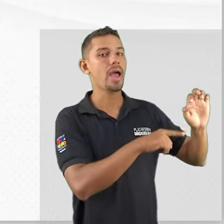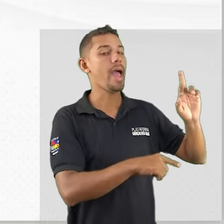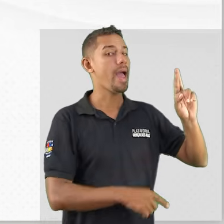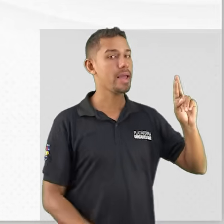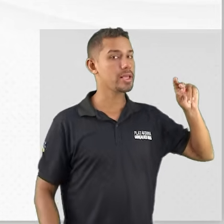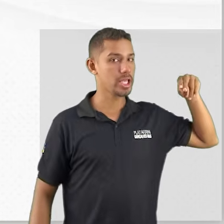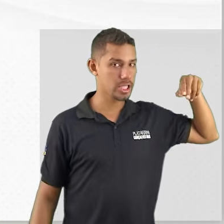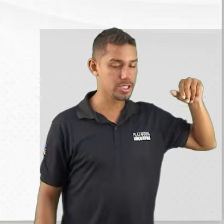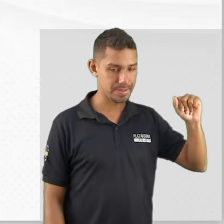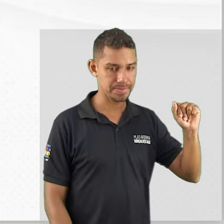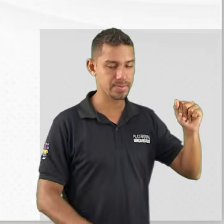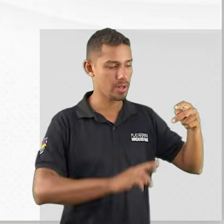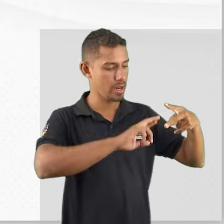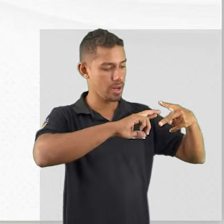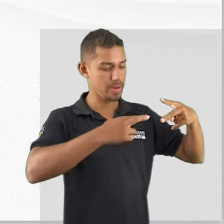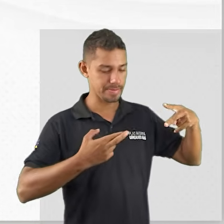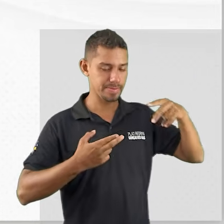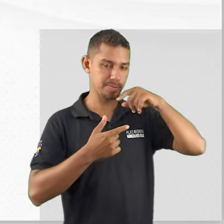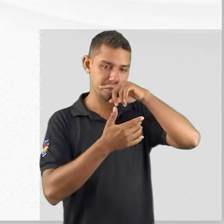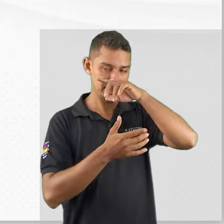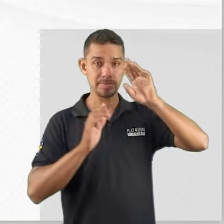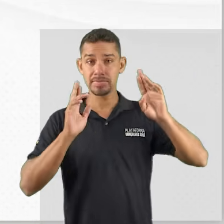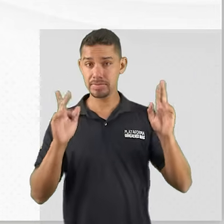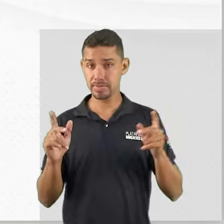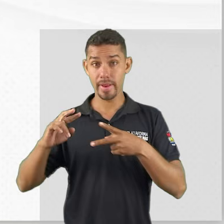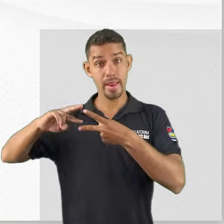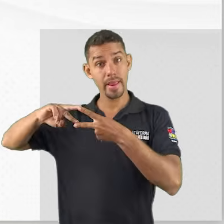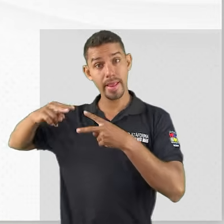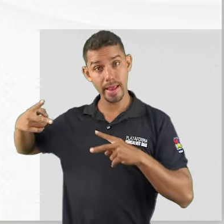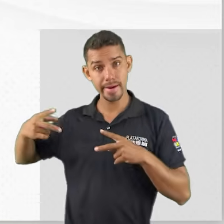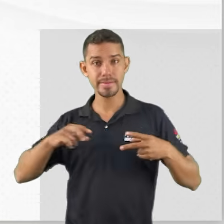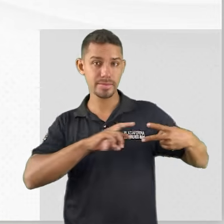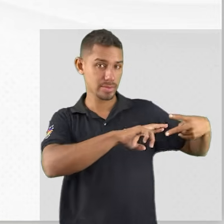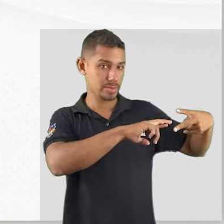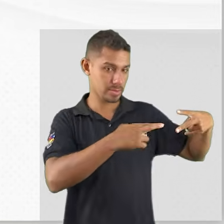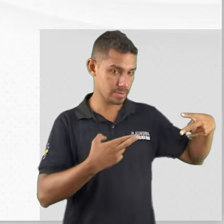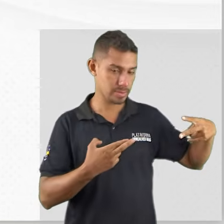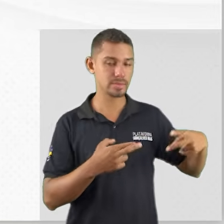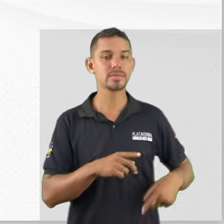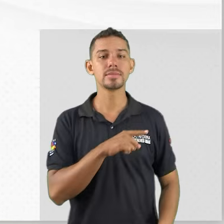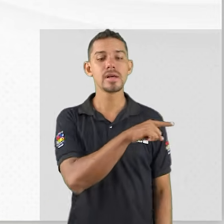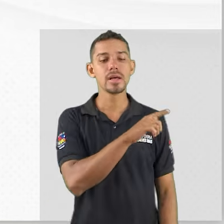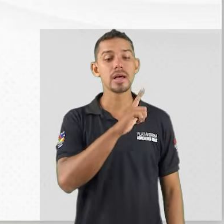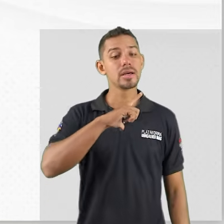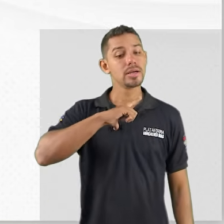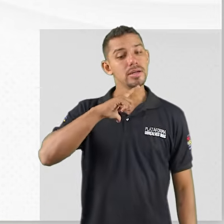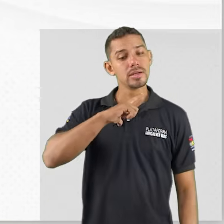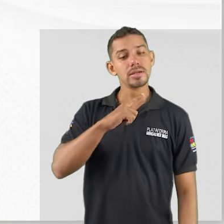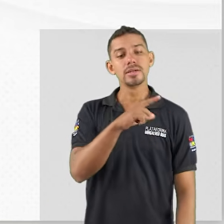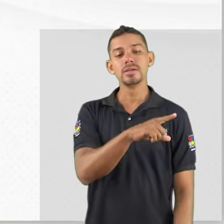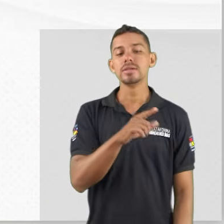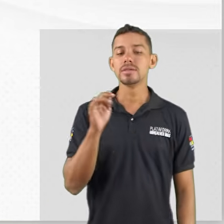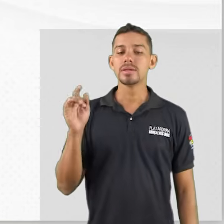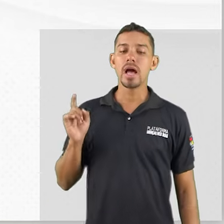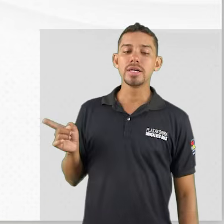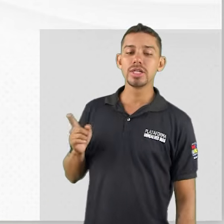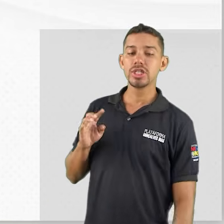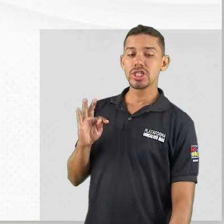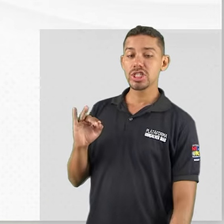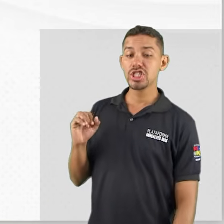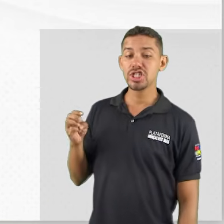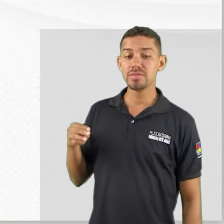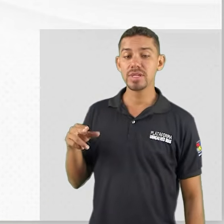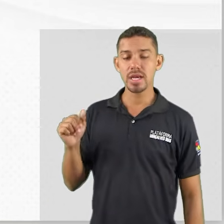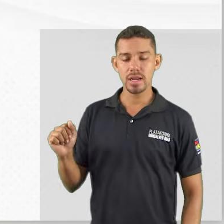tá? E além disso, a base nitrogenada. Se eu tiver a base nitrogenada timina, então também é um DNA, porque a timina